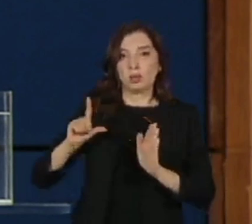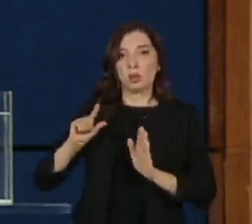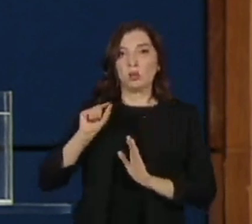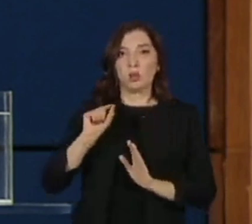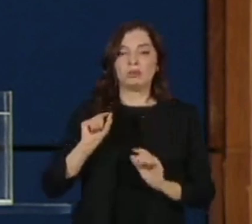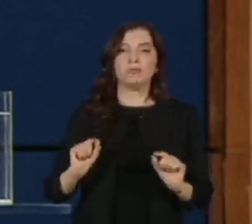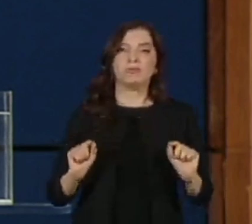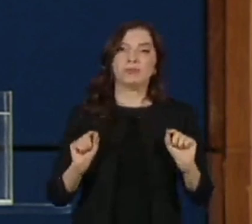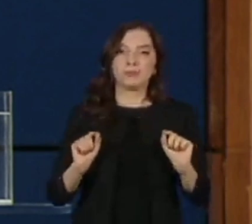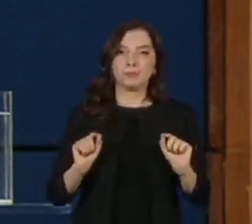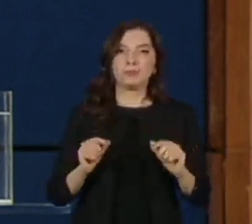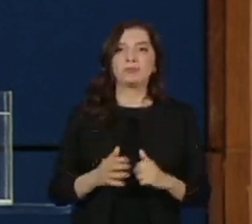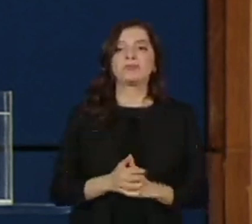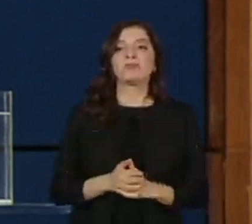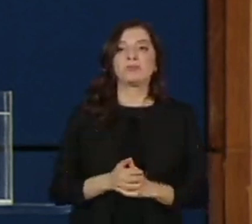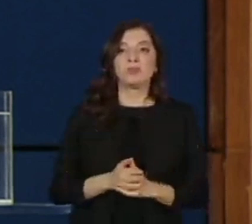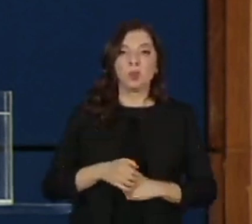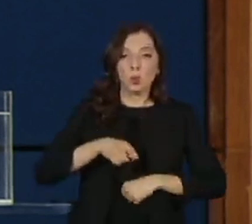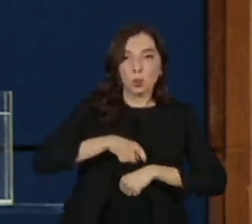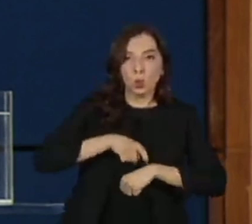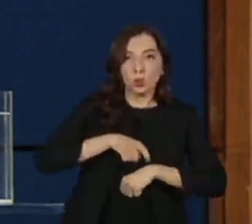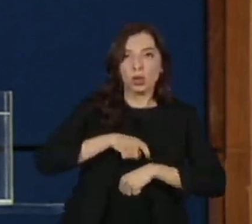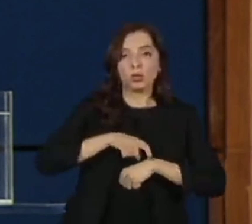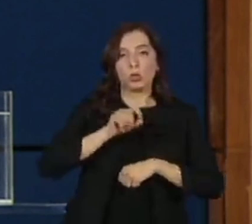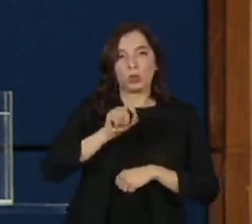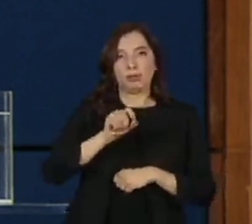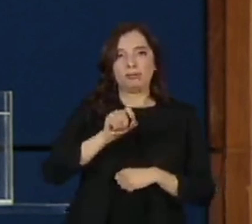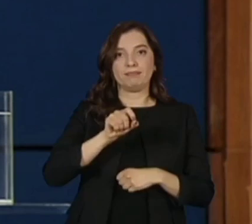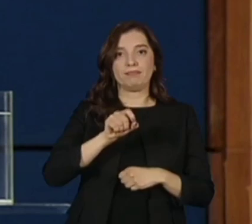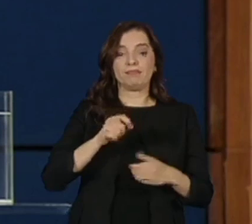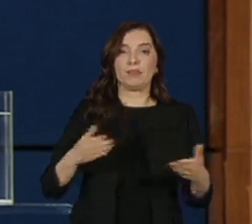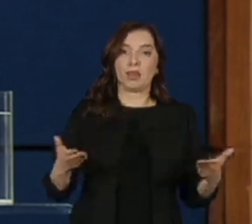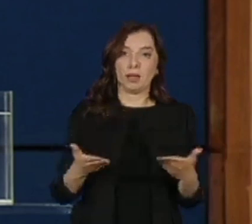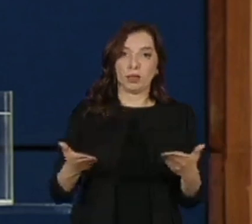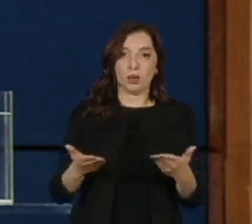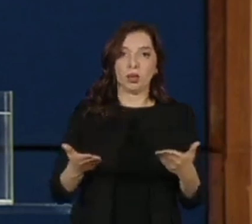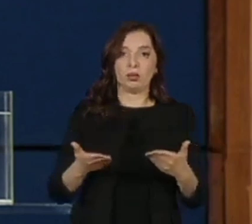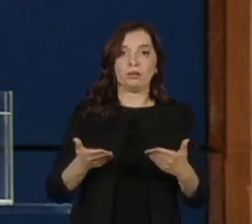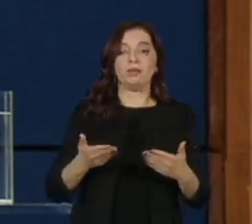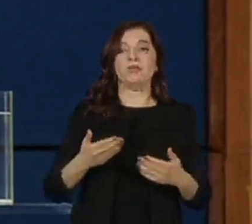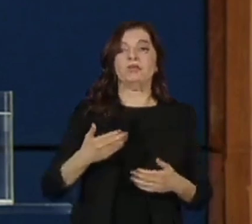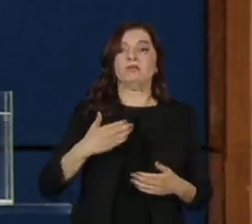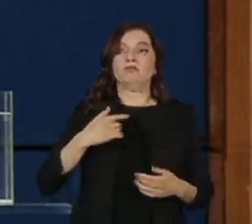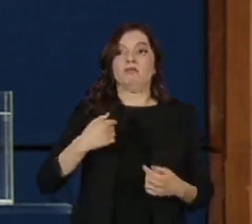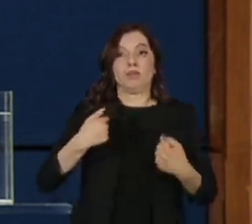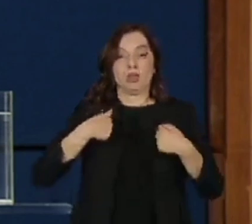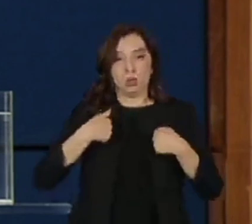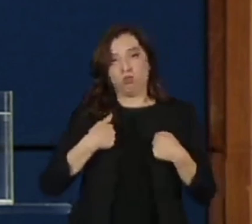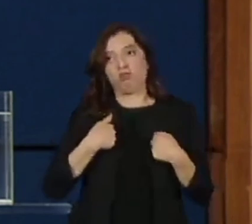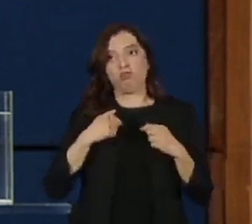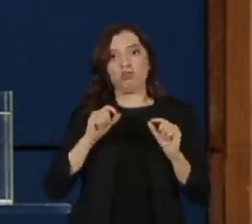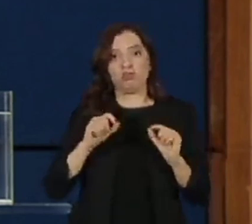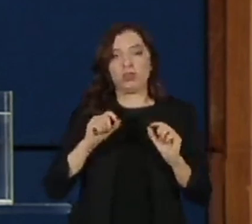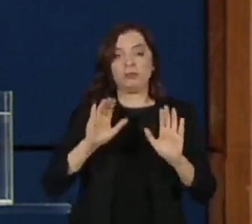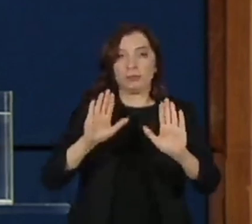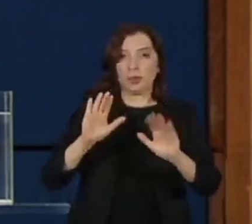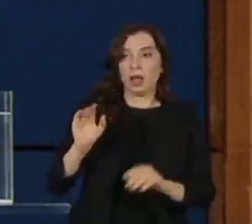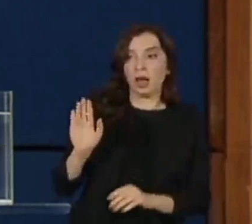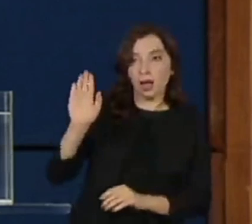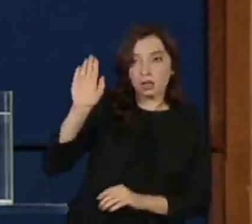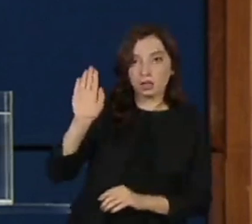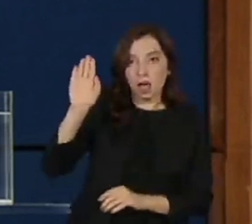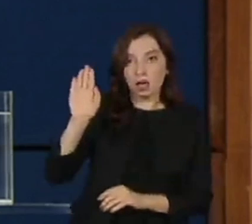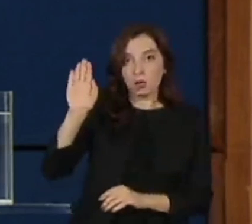momento do Bloco do dos blocos em que eu faço eh em que candidatos fazem pergunta